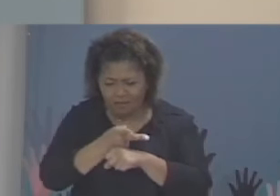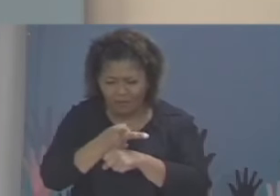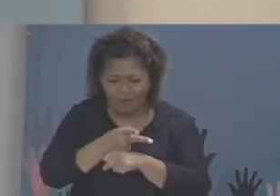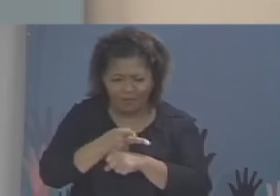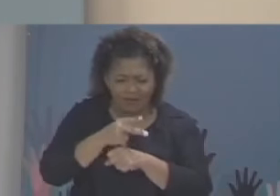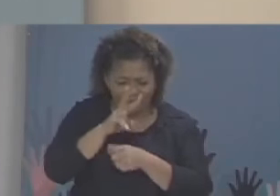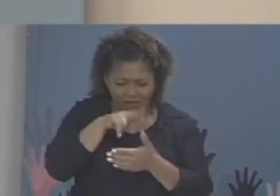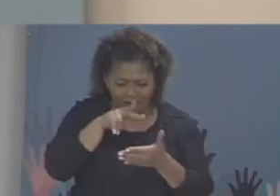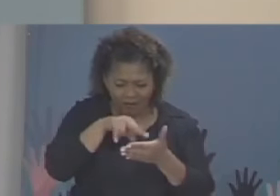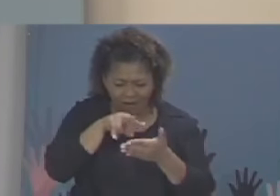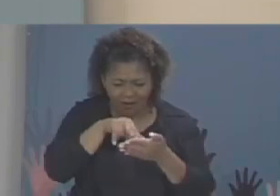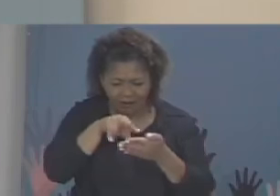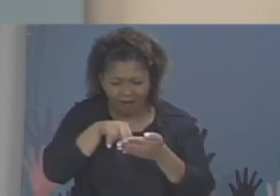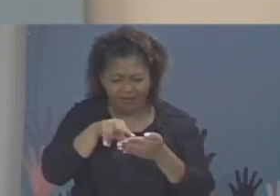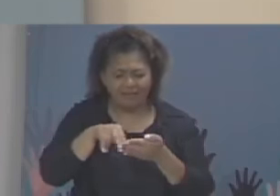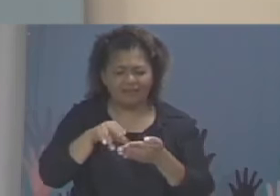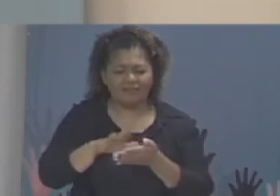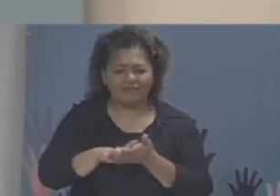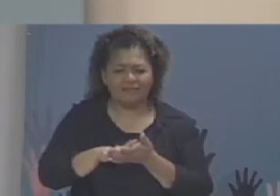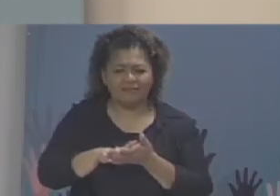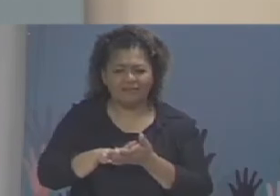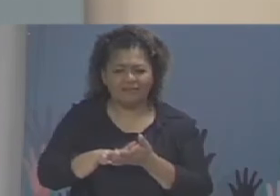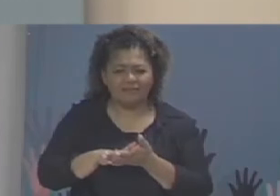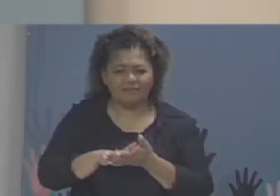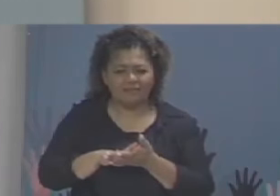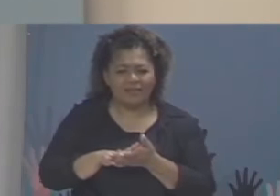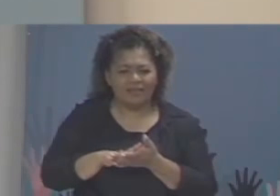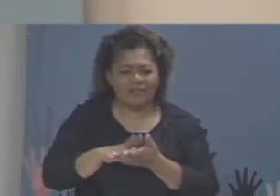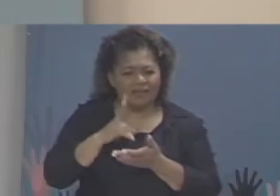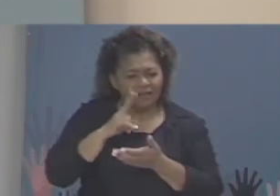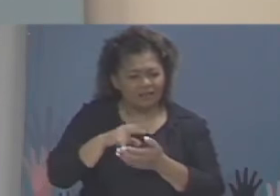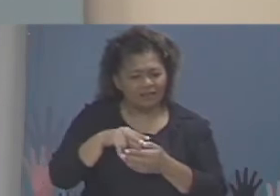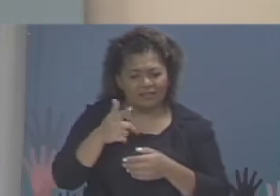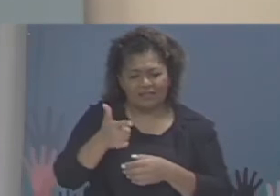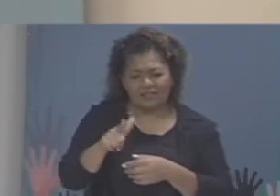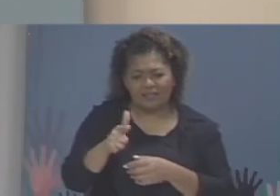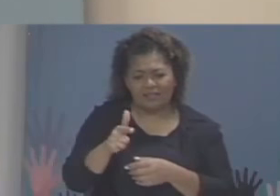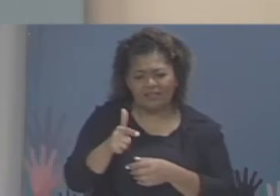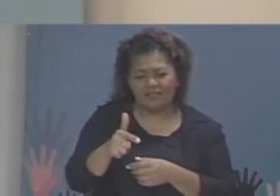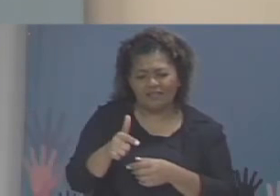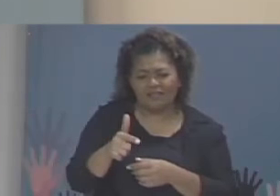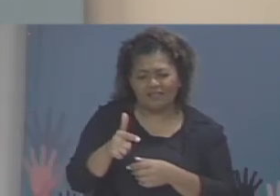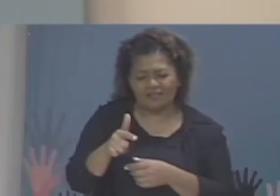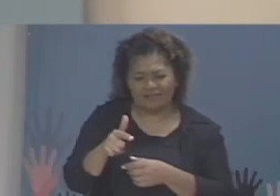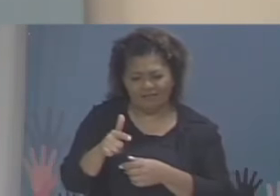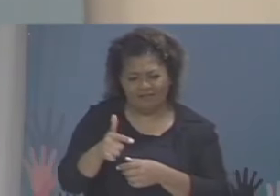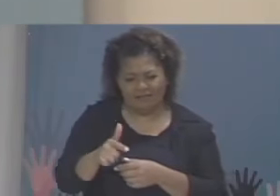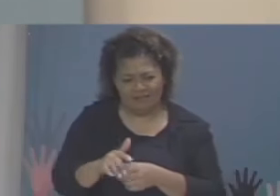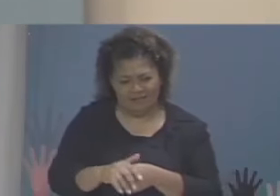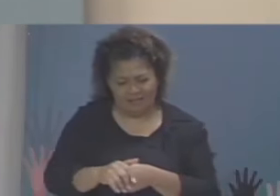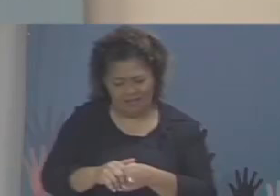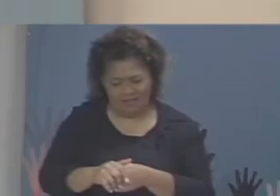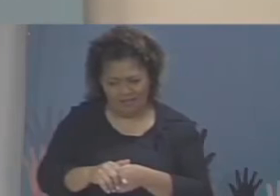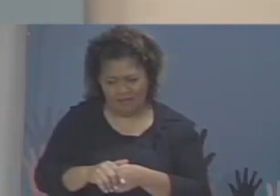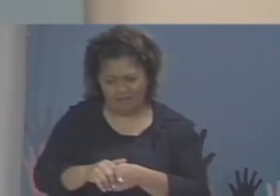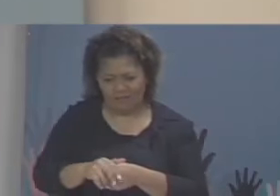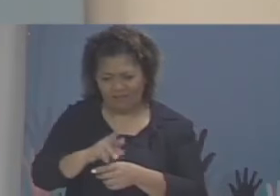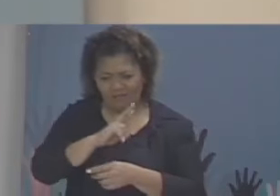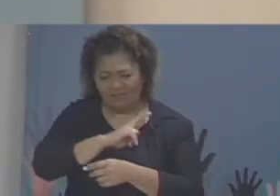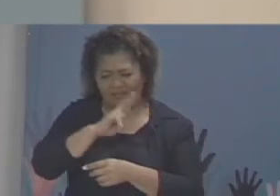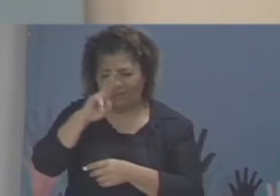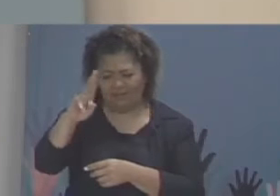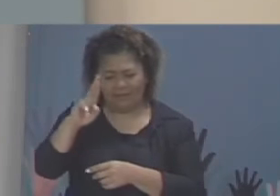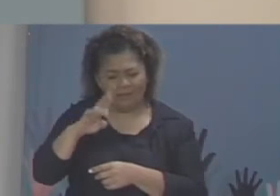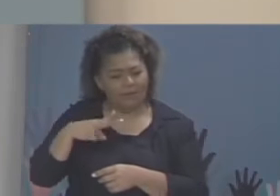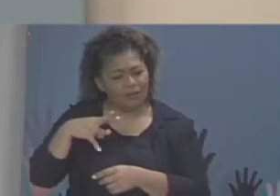de chamadas, onde eu coloco coisas como e com M, quem temos? Não, nós não temos Marisa. E com S, quem nós temos? Não, nós não temos Silas. Todos nós,